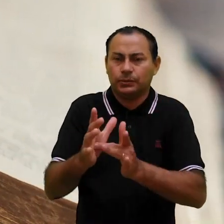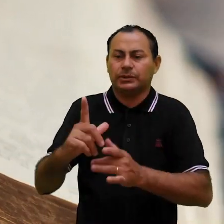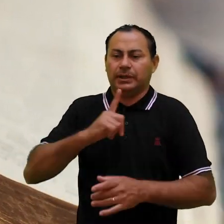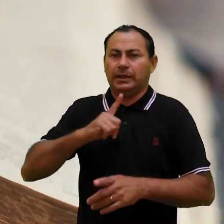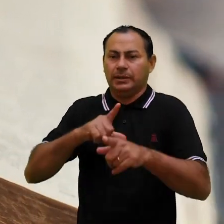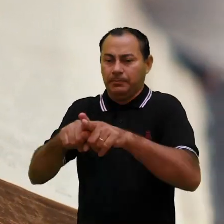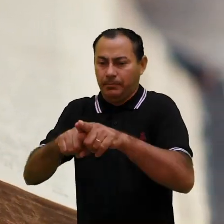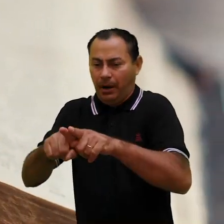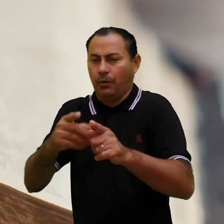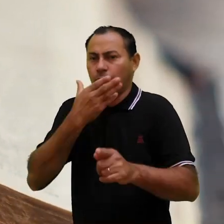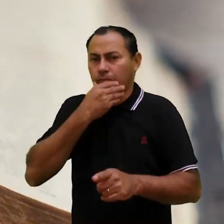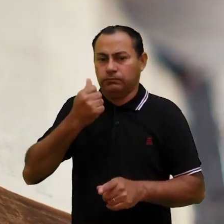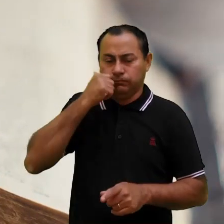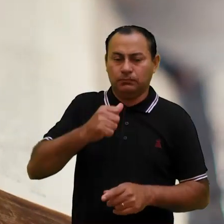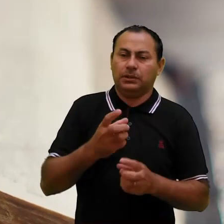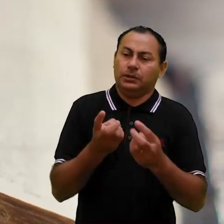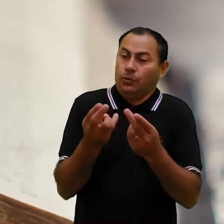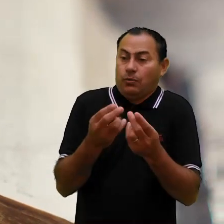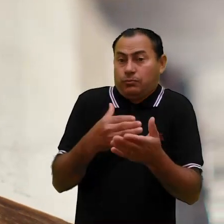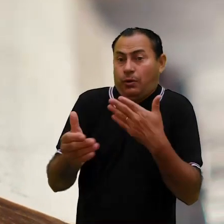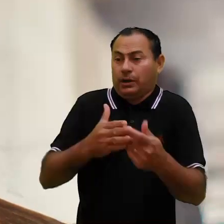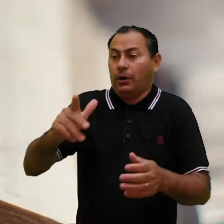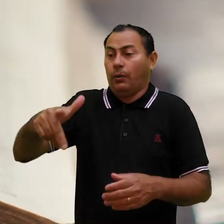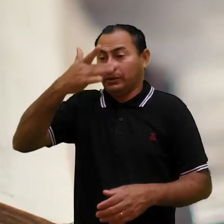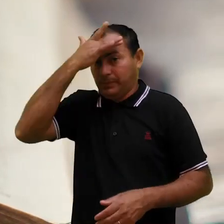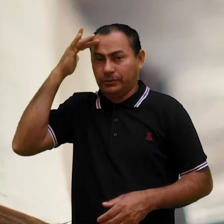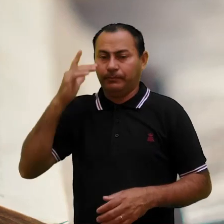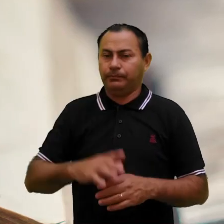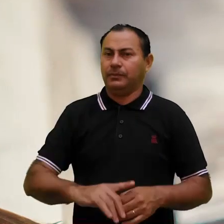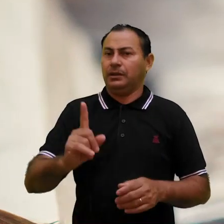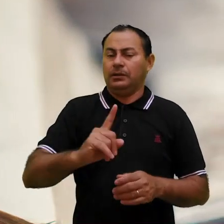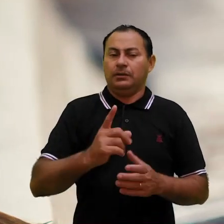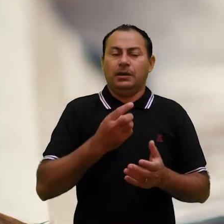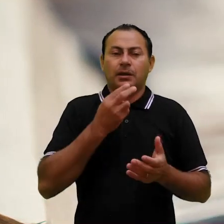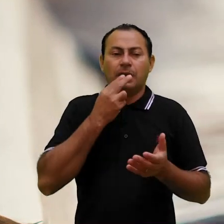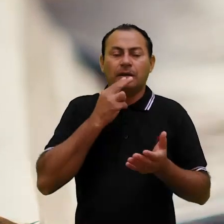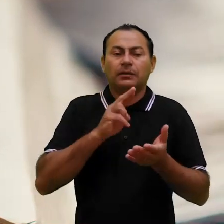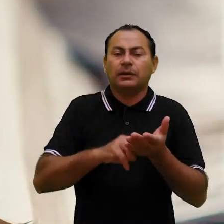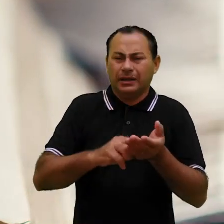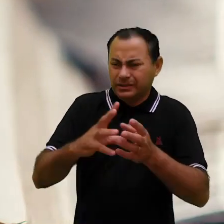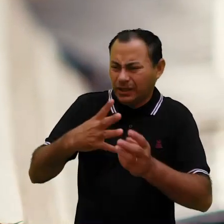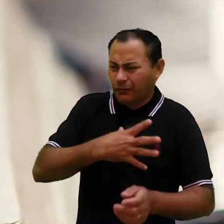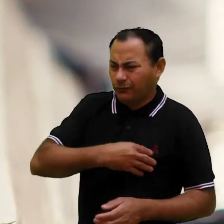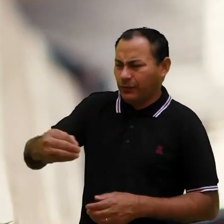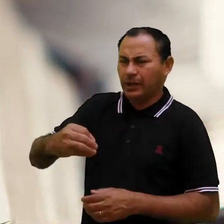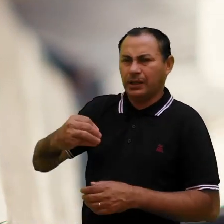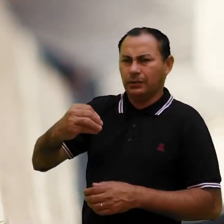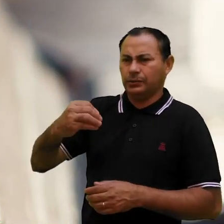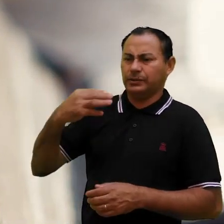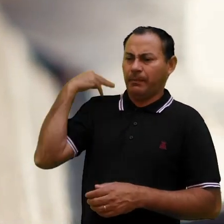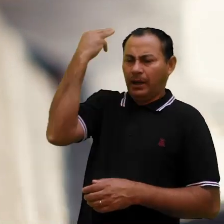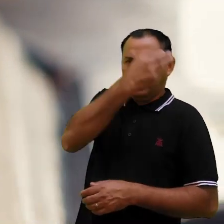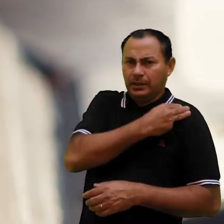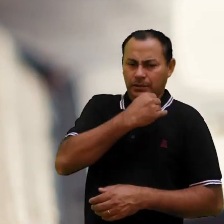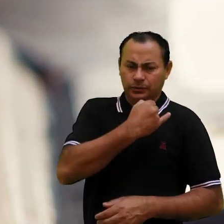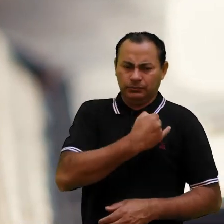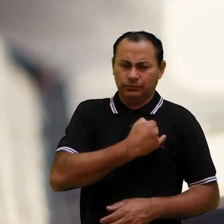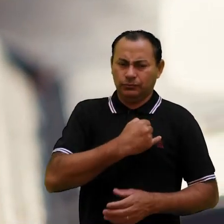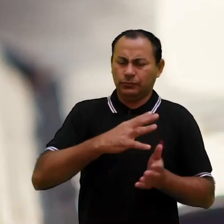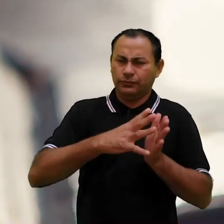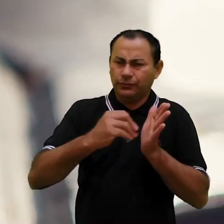e irmãs como qualquer outro. Não é este o carpinteiro filho de Maria e irmão de Tiago, José, Judas e